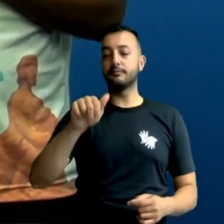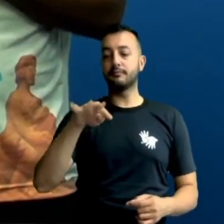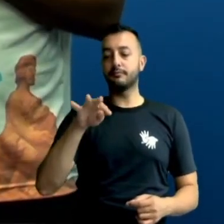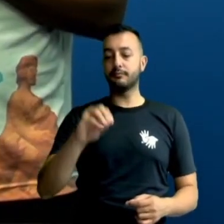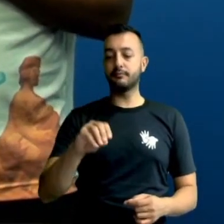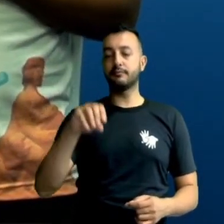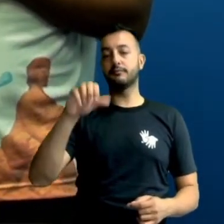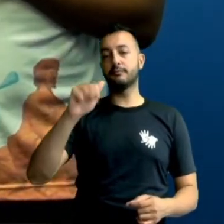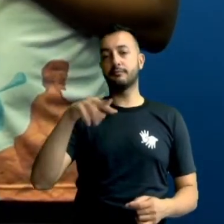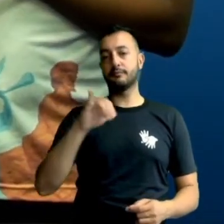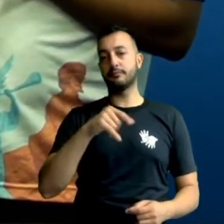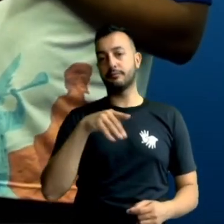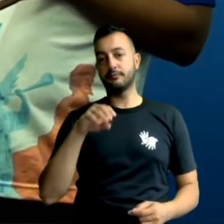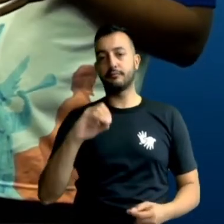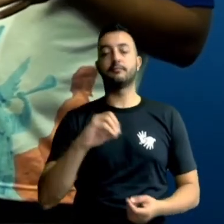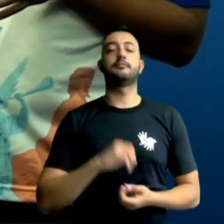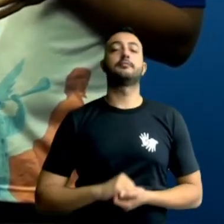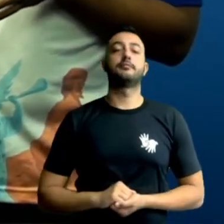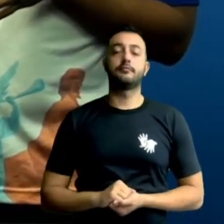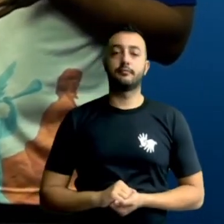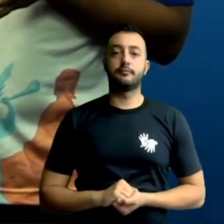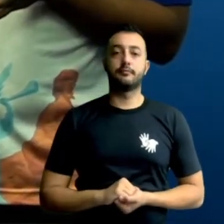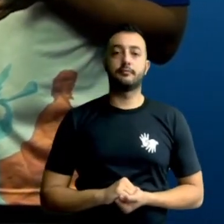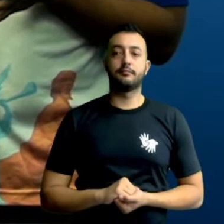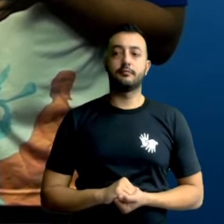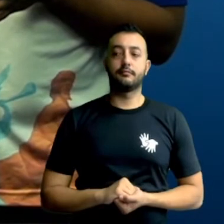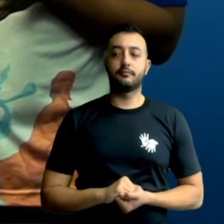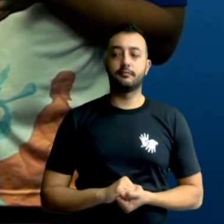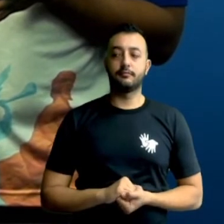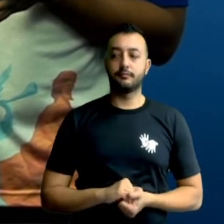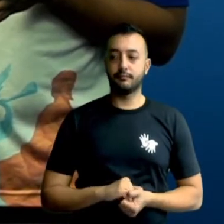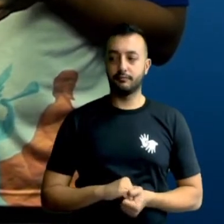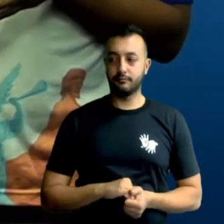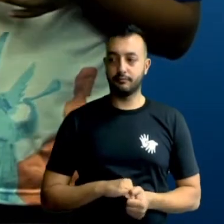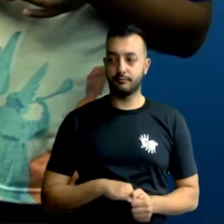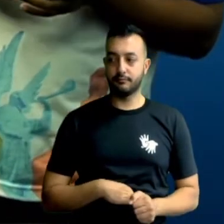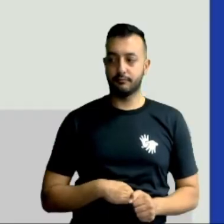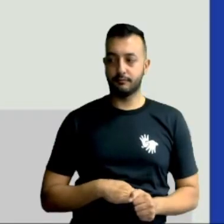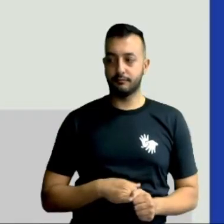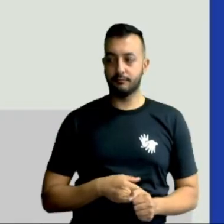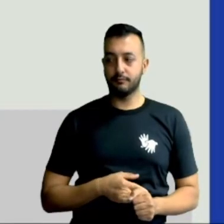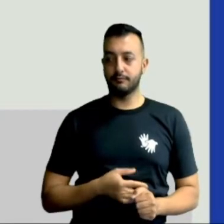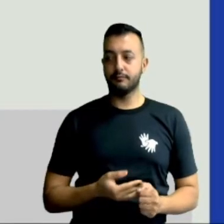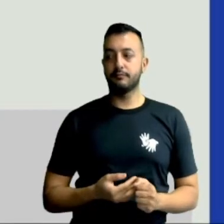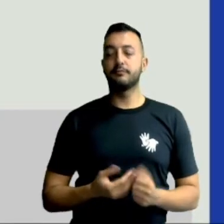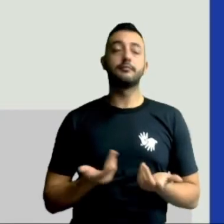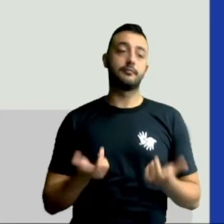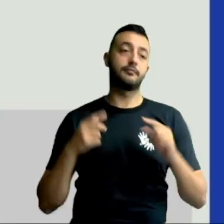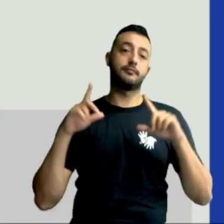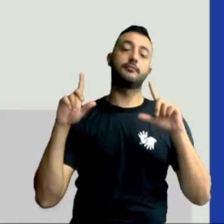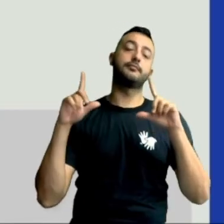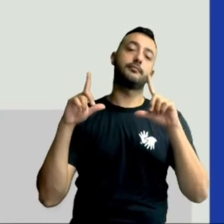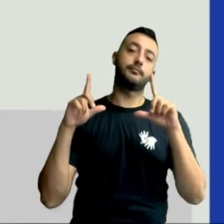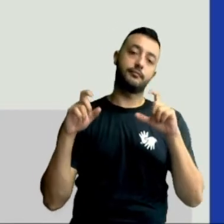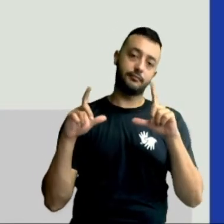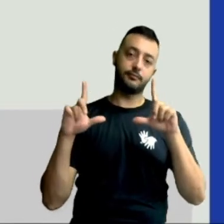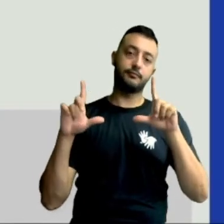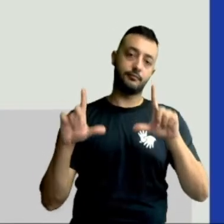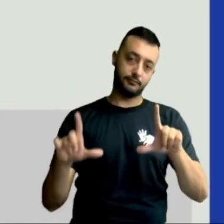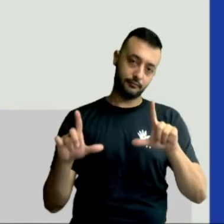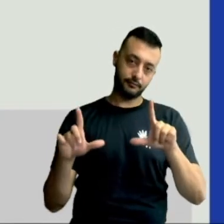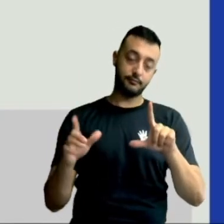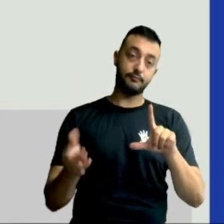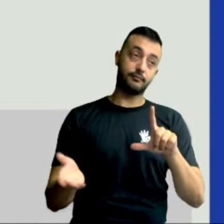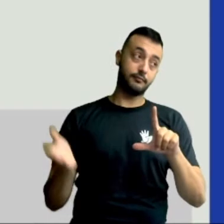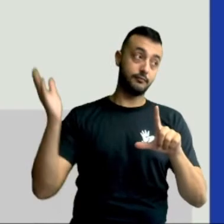Antão. E essa aí é a imagem da Vitória